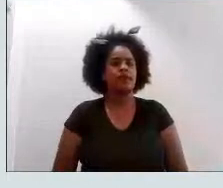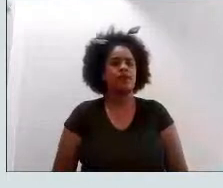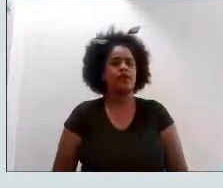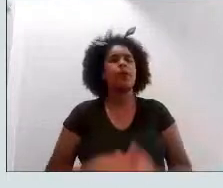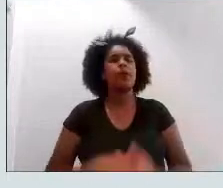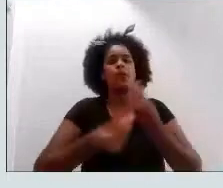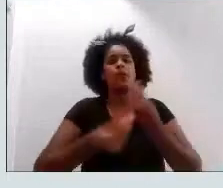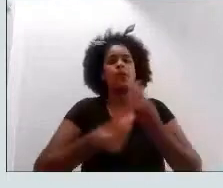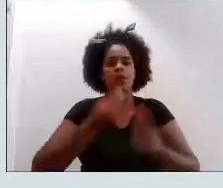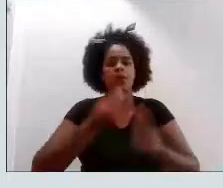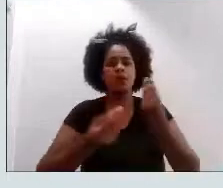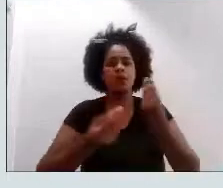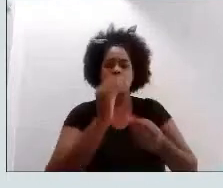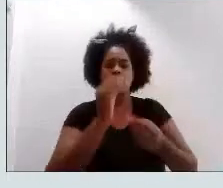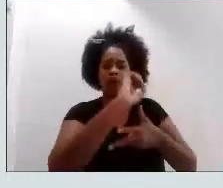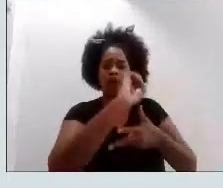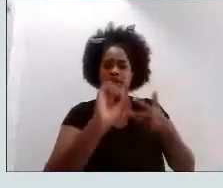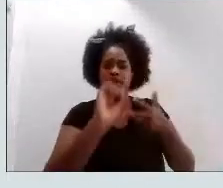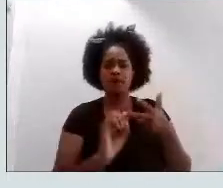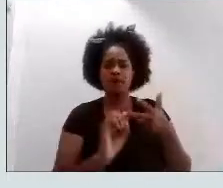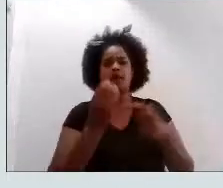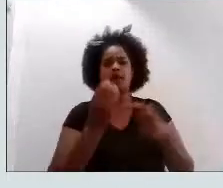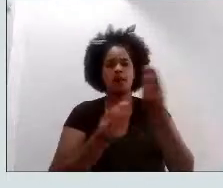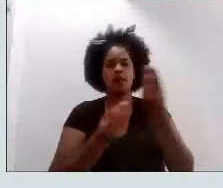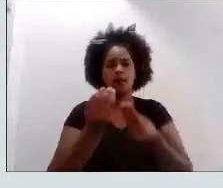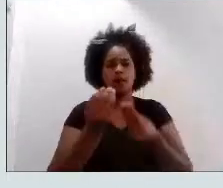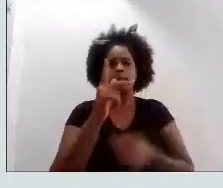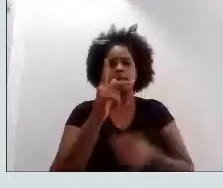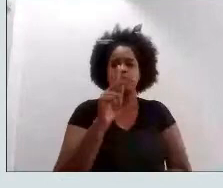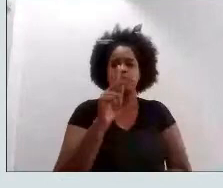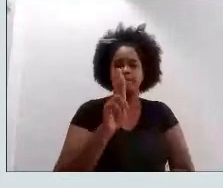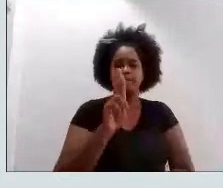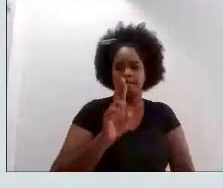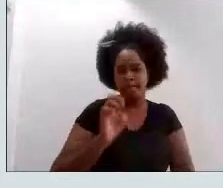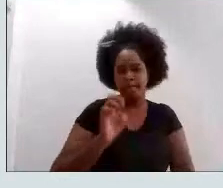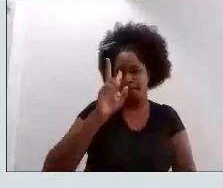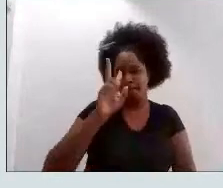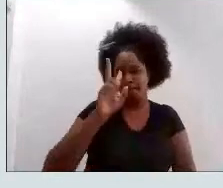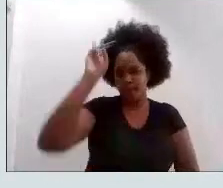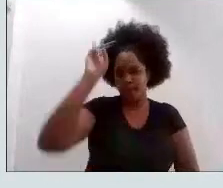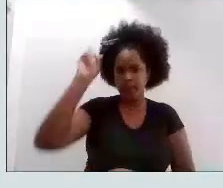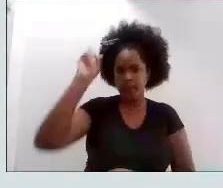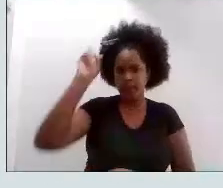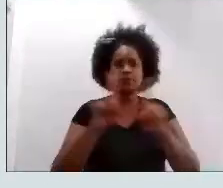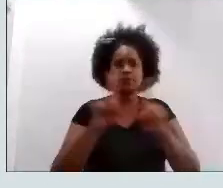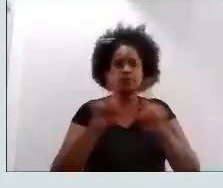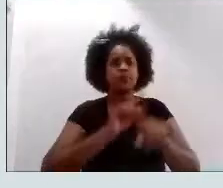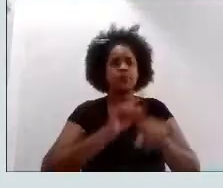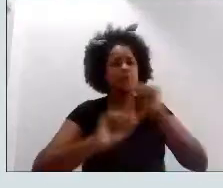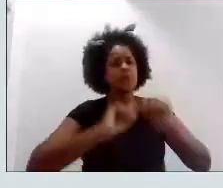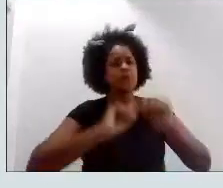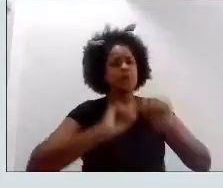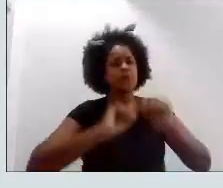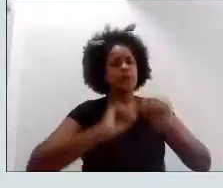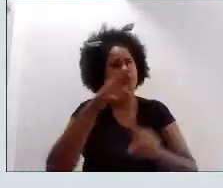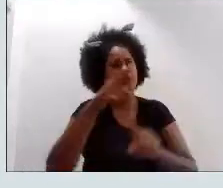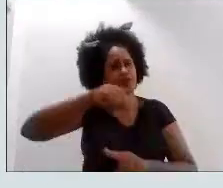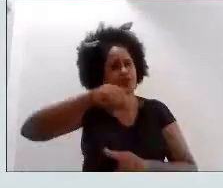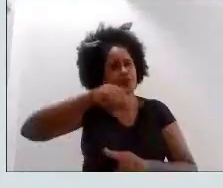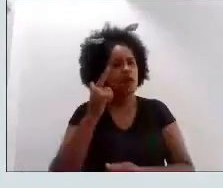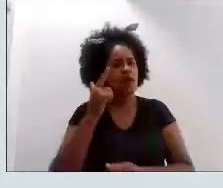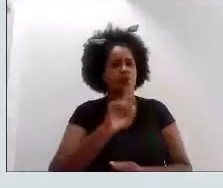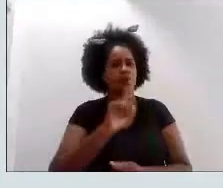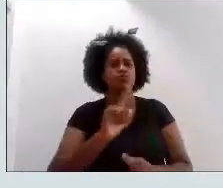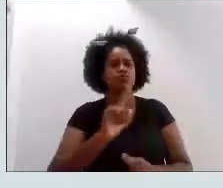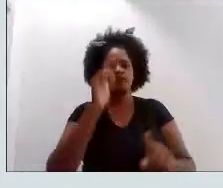também nessa formação pensando no todo. A gente busca que vocês, nesse caminho, possam ter